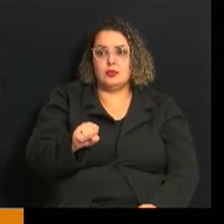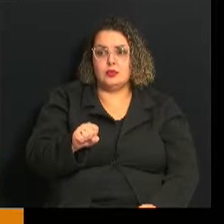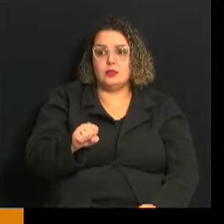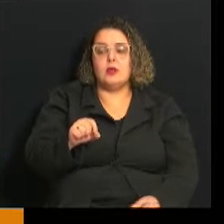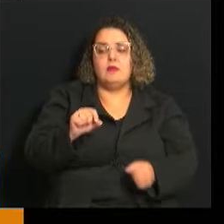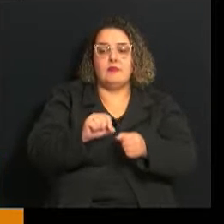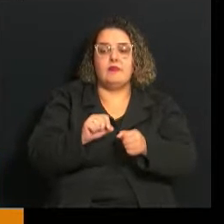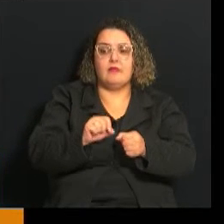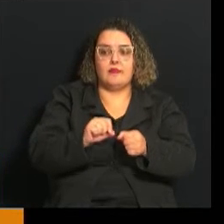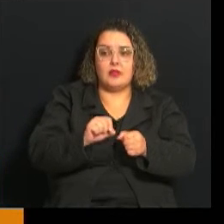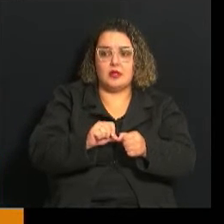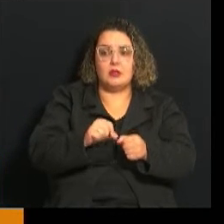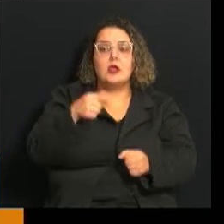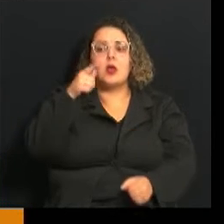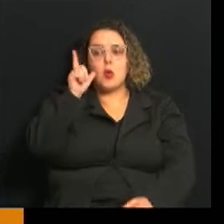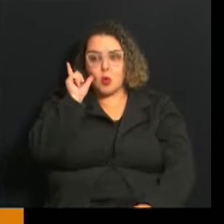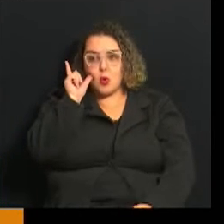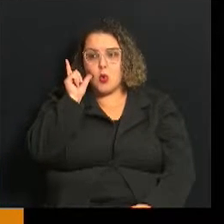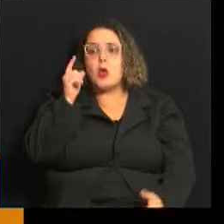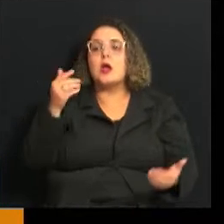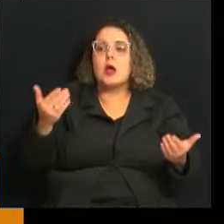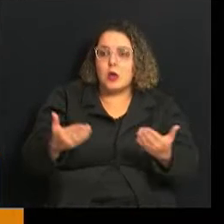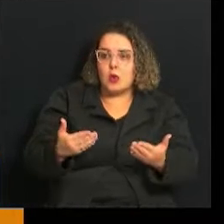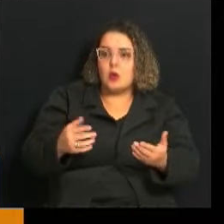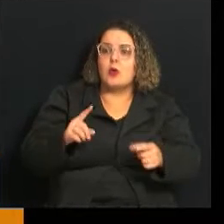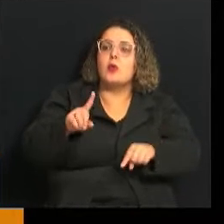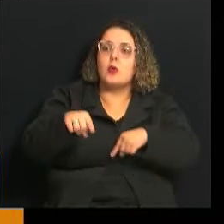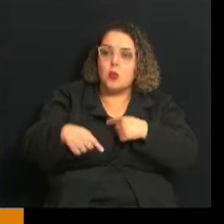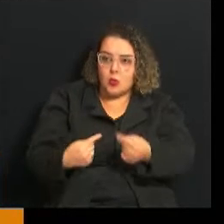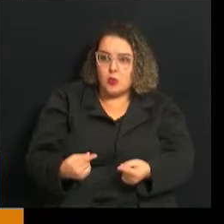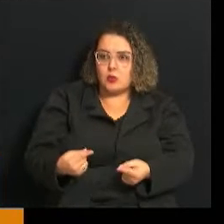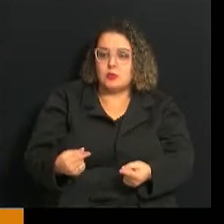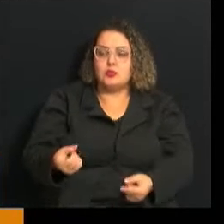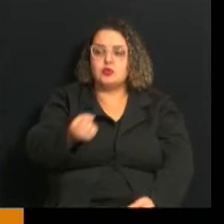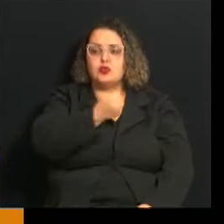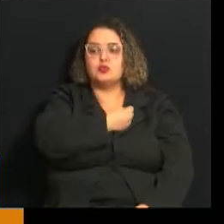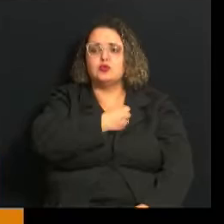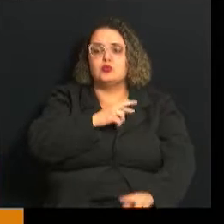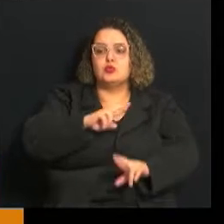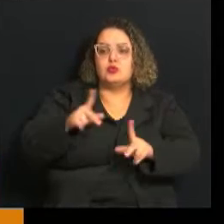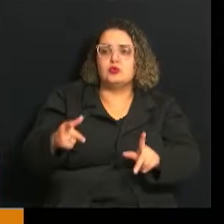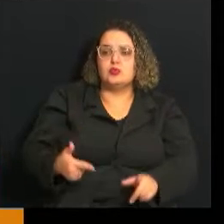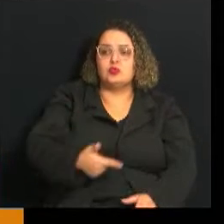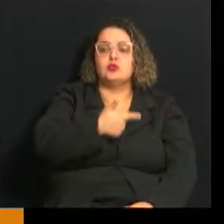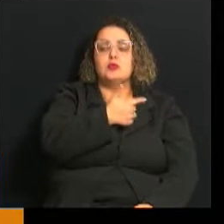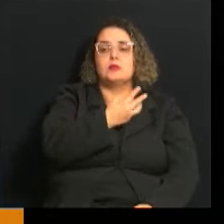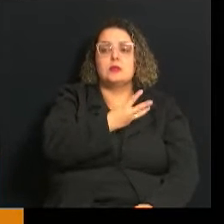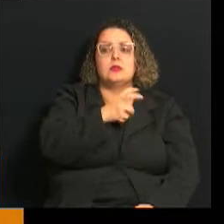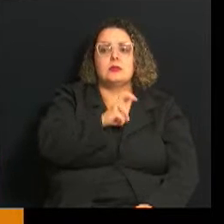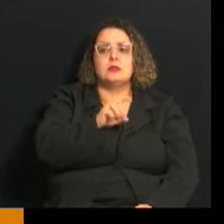feita ontem e agora a gente já tem números mais atualizados. Olha aqui, olha,